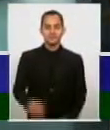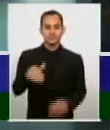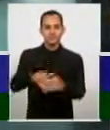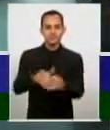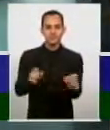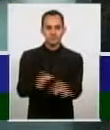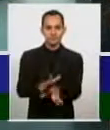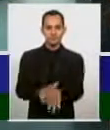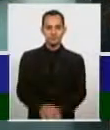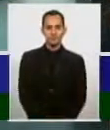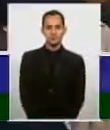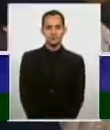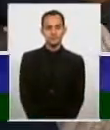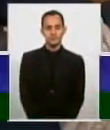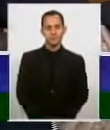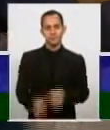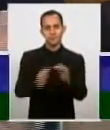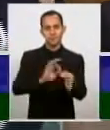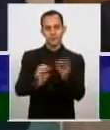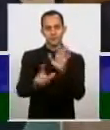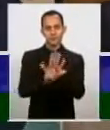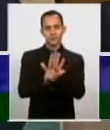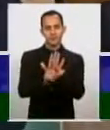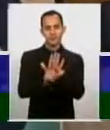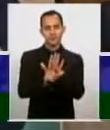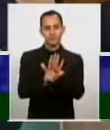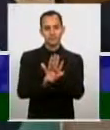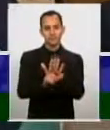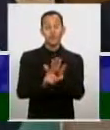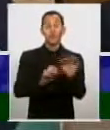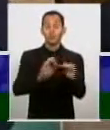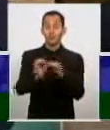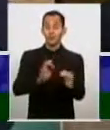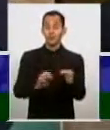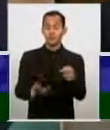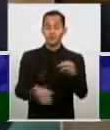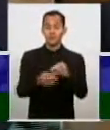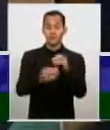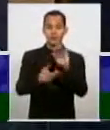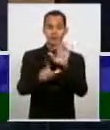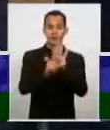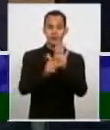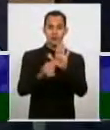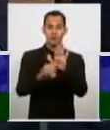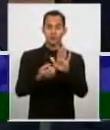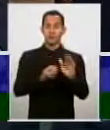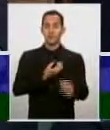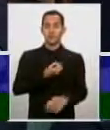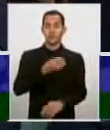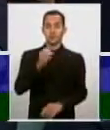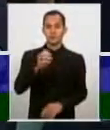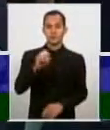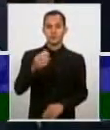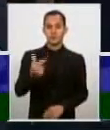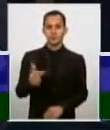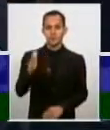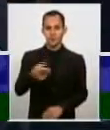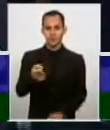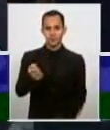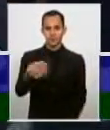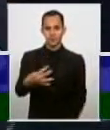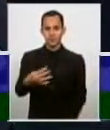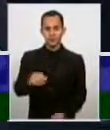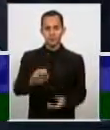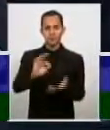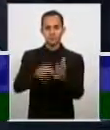Votação encerrada. Projeto de lei, projeto de emenda à lei orgânica número 002/2014,